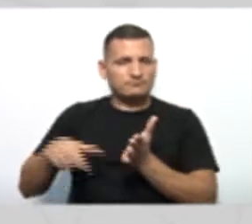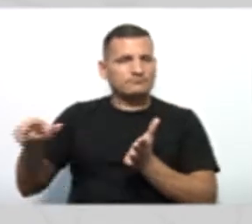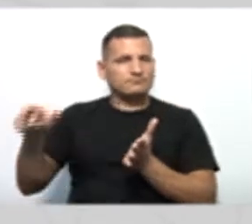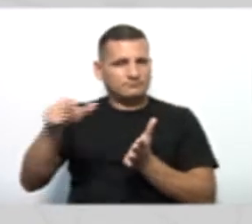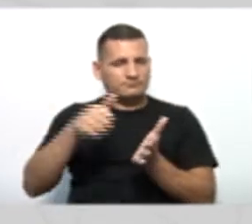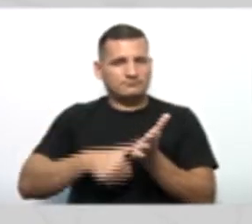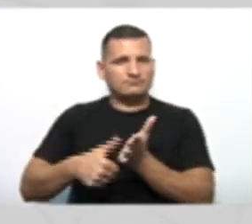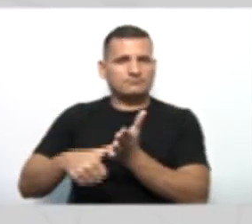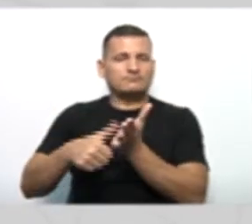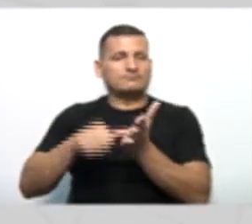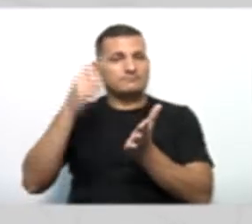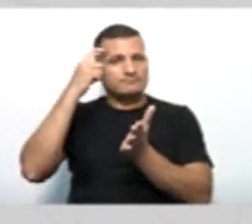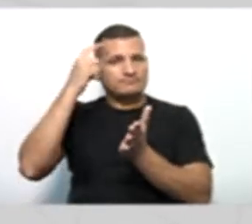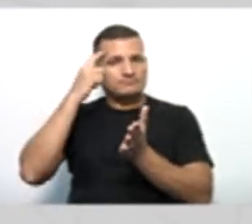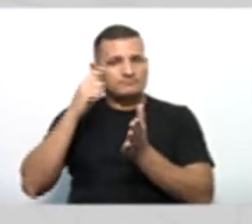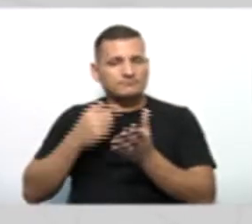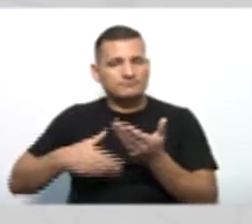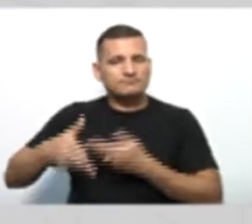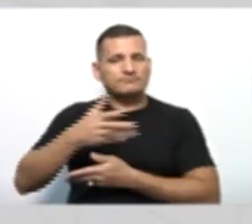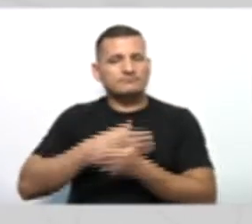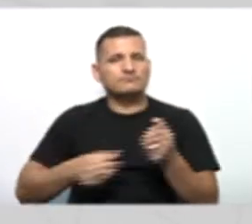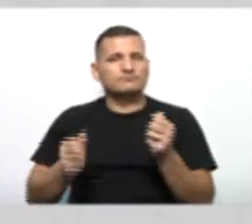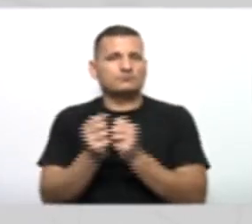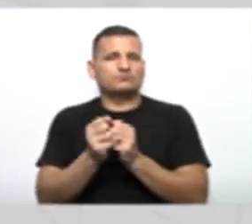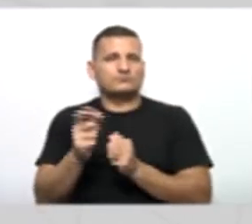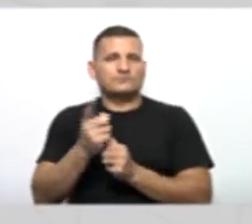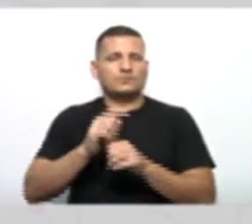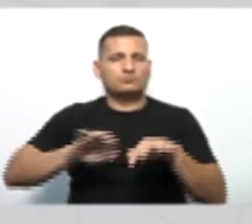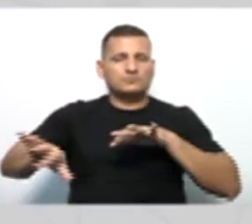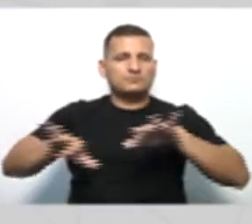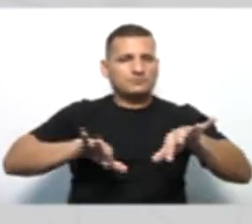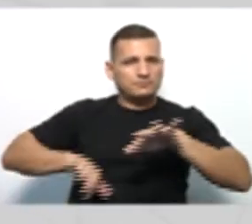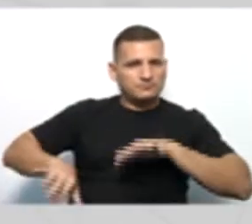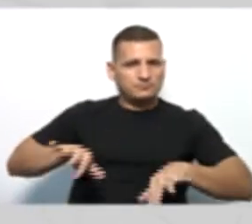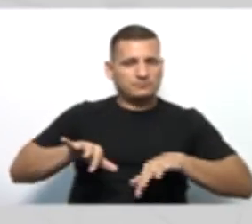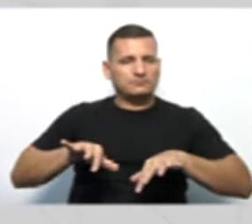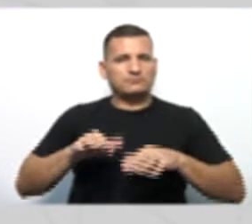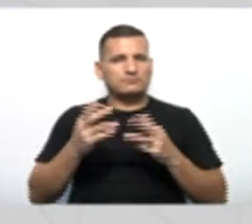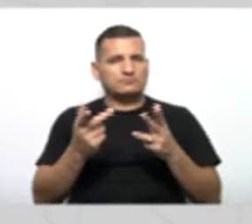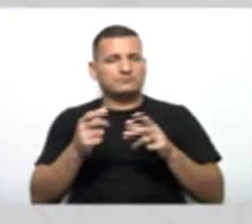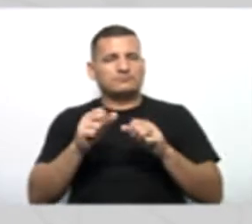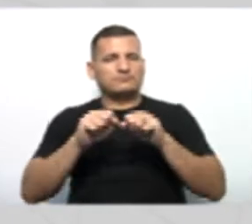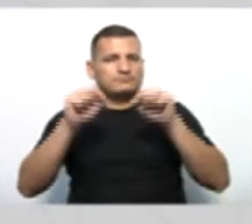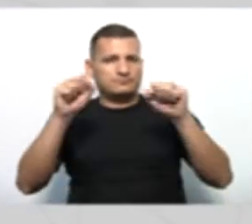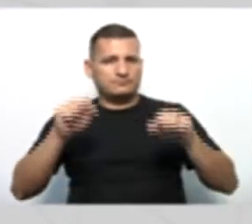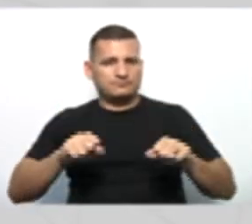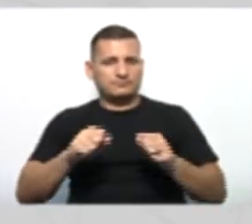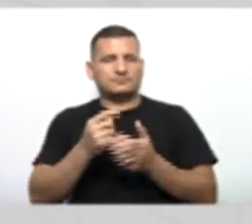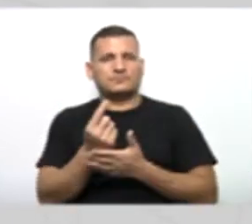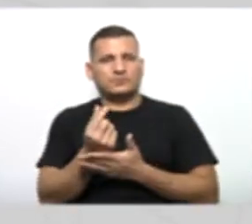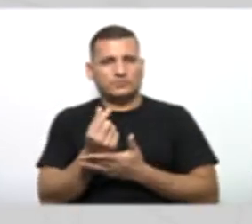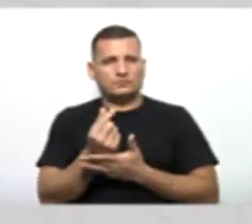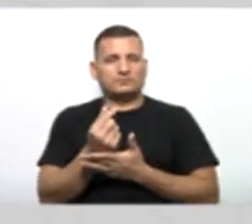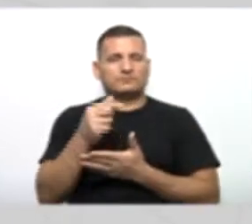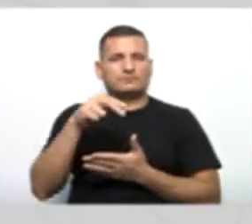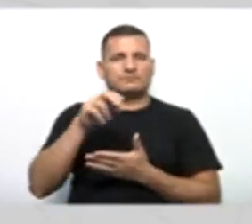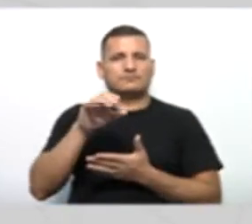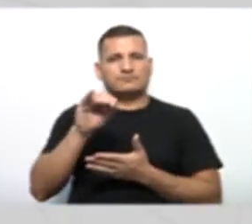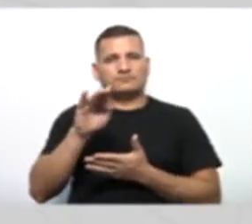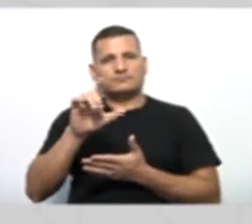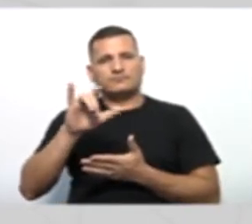pensem de forma coletivo e não de forma individual como o sistema econômico neoliberal